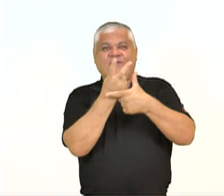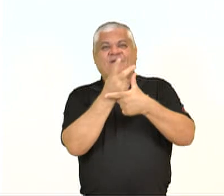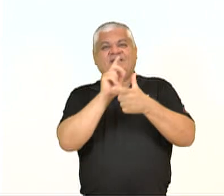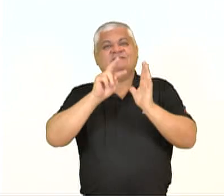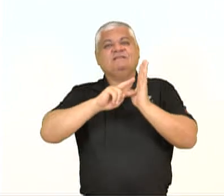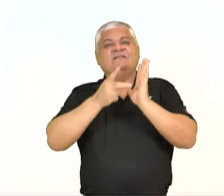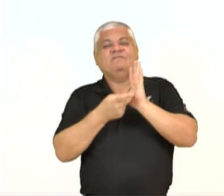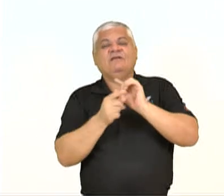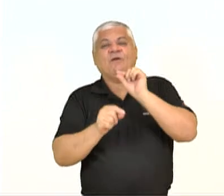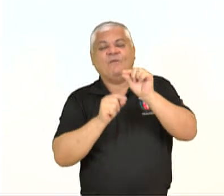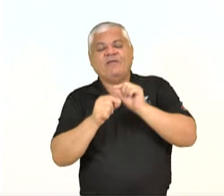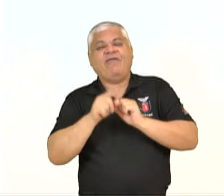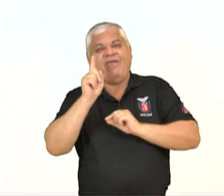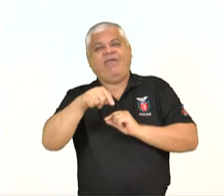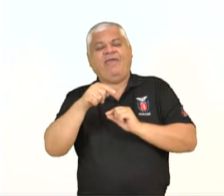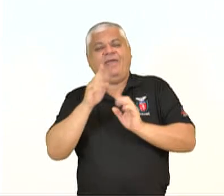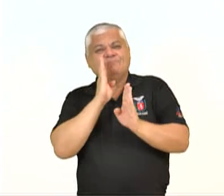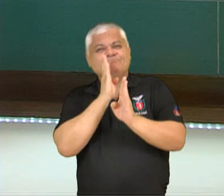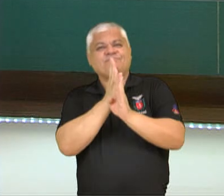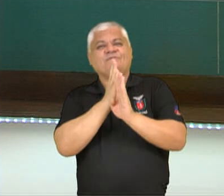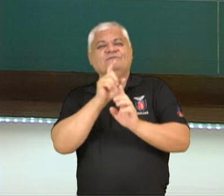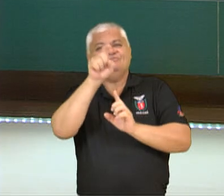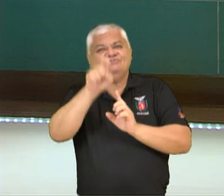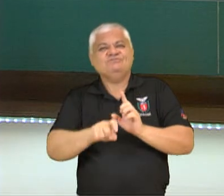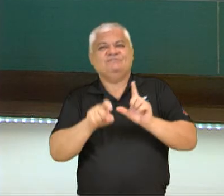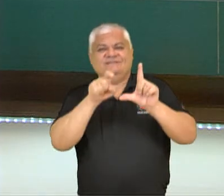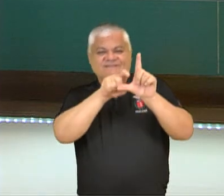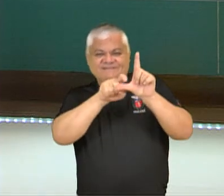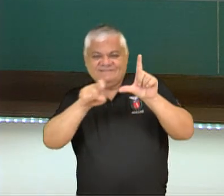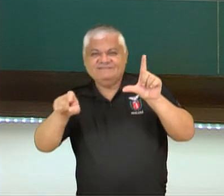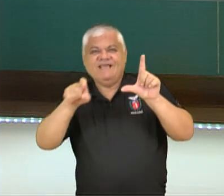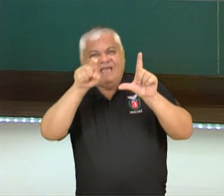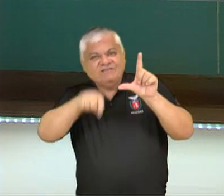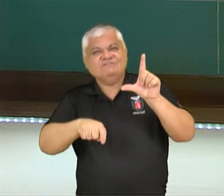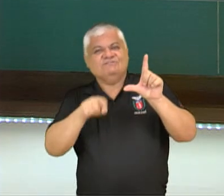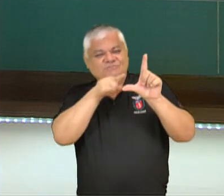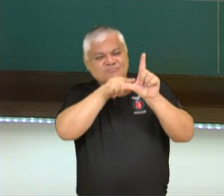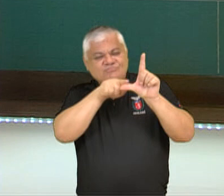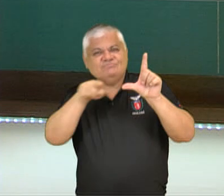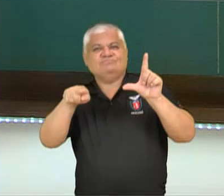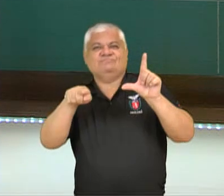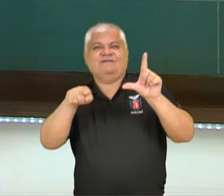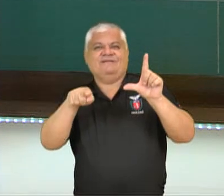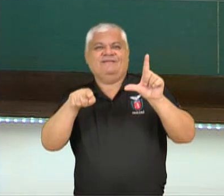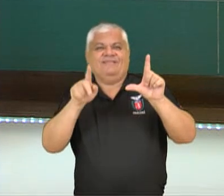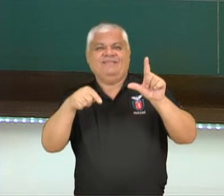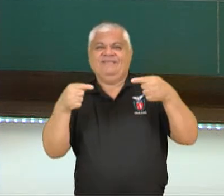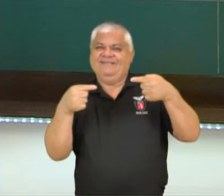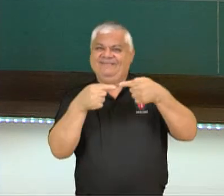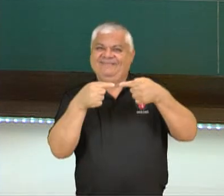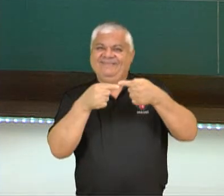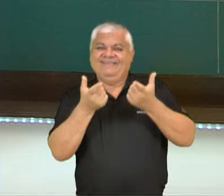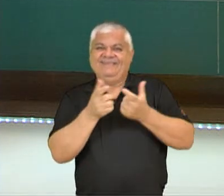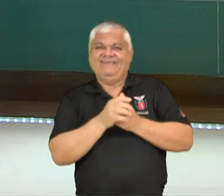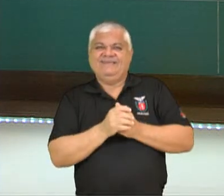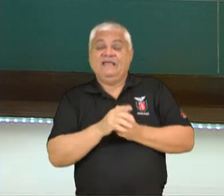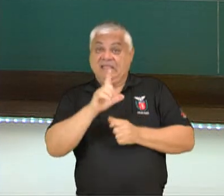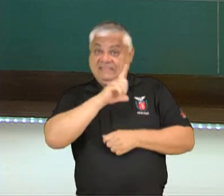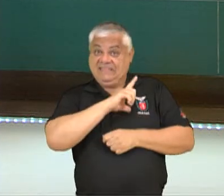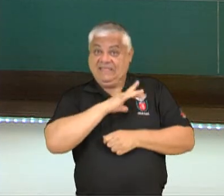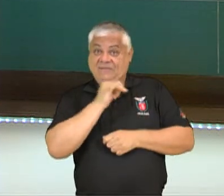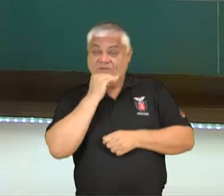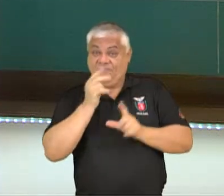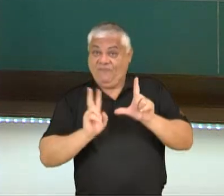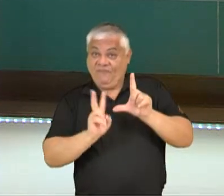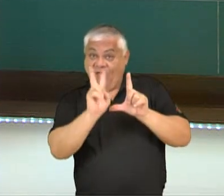Significa que é exatamente o x do vértice, o x que está no eixo de simetria da parábola. E se eu tenho o